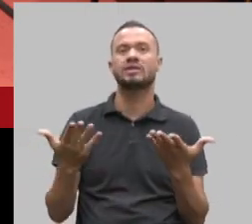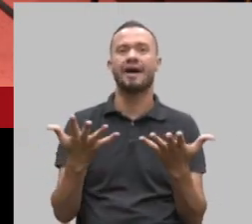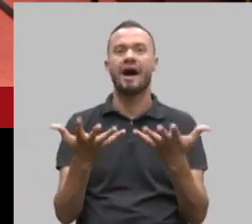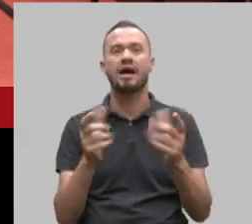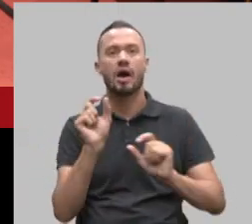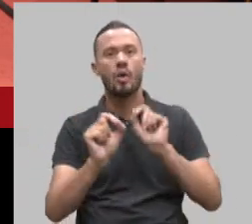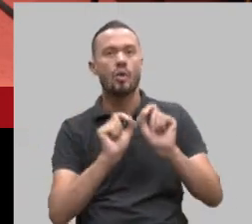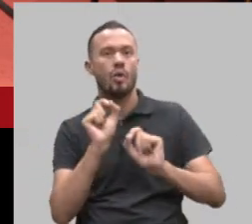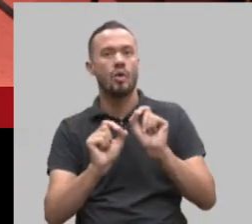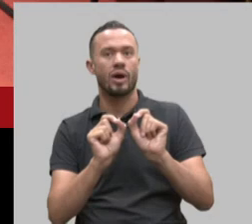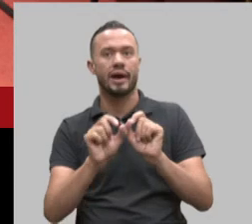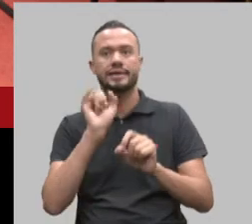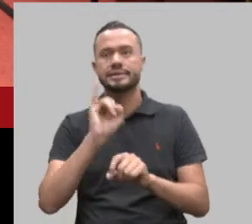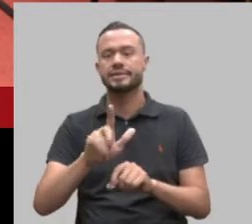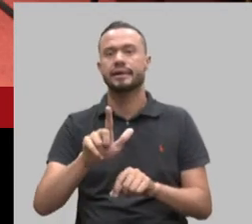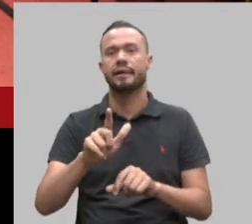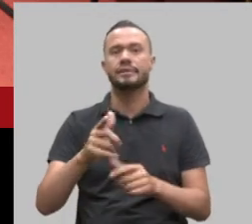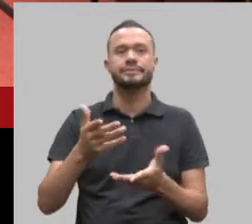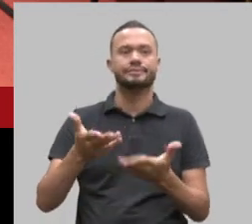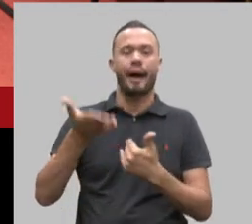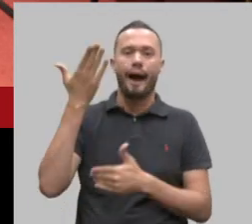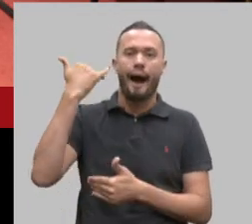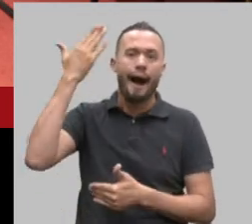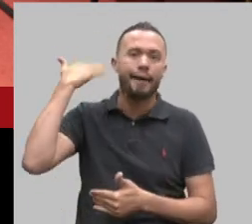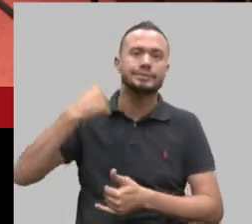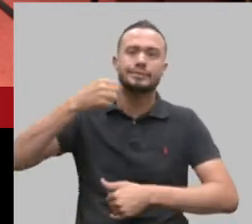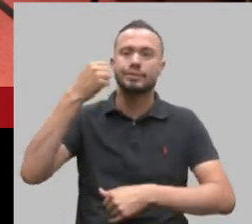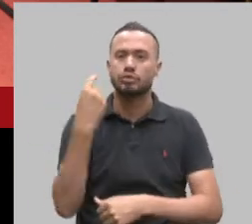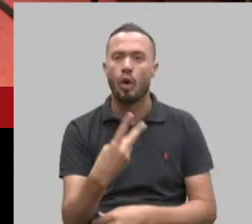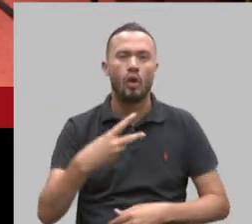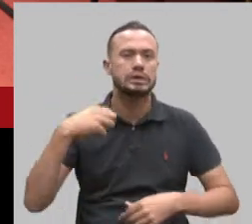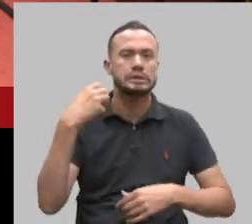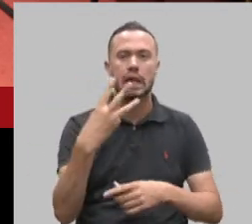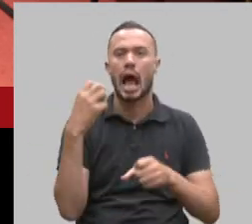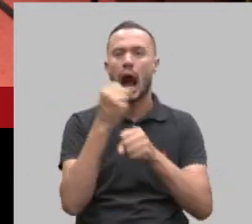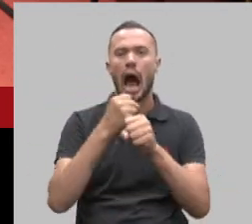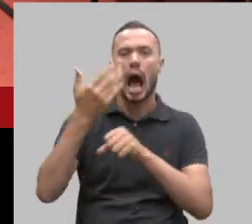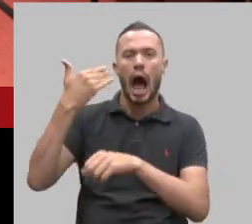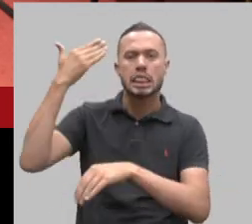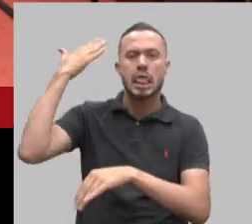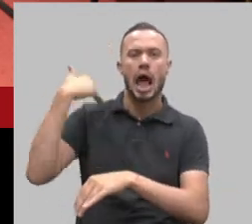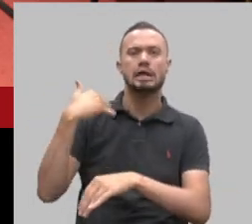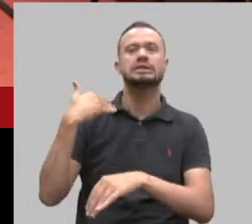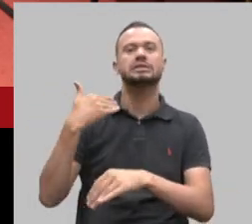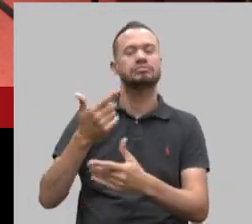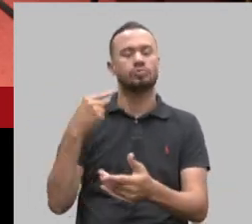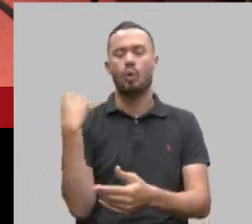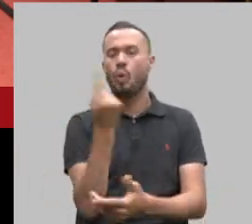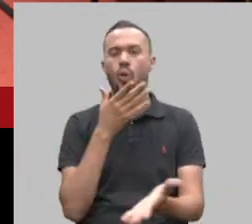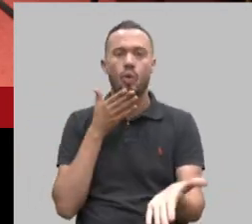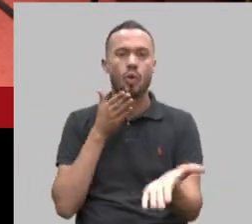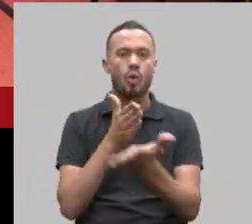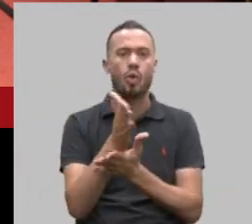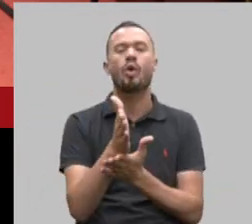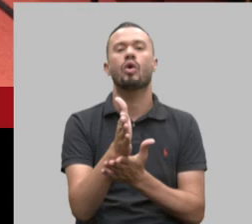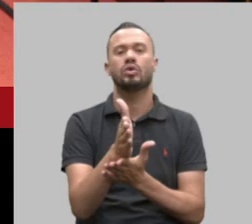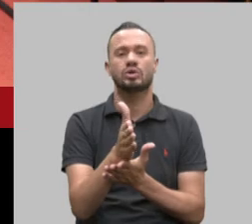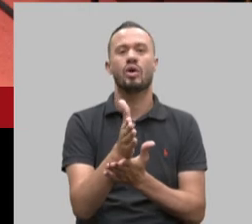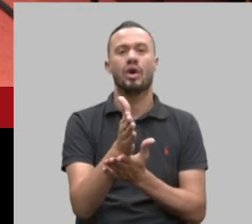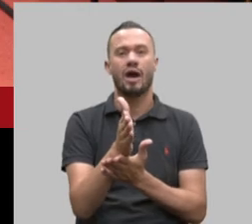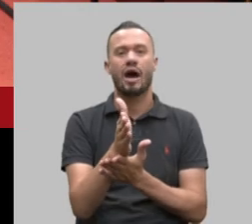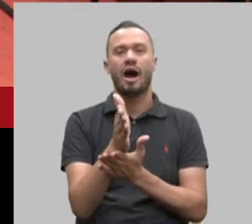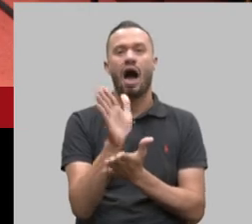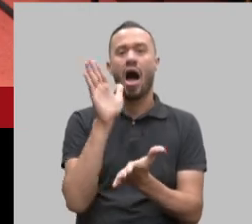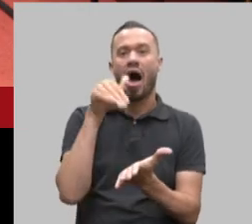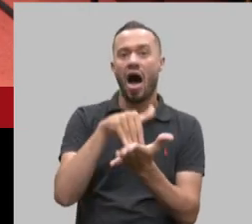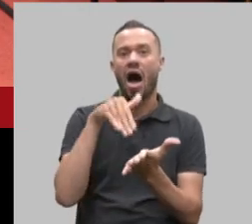conseguido do TR anos atrás 10 nós vamos continuar até o momento em que nossas